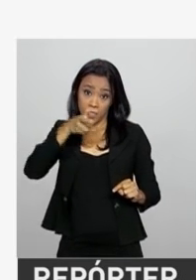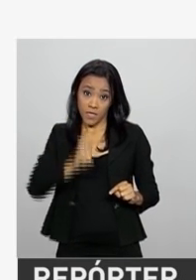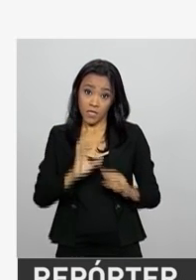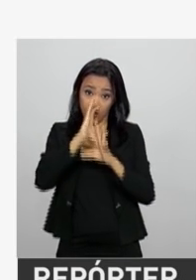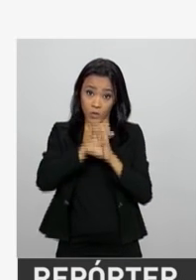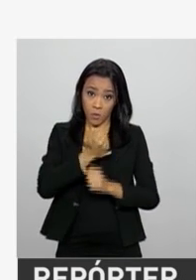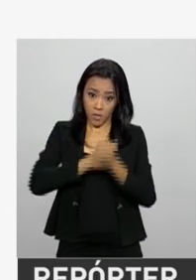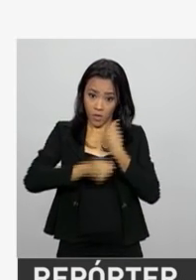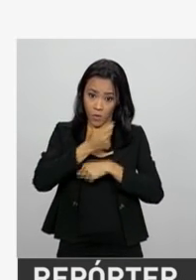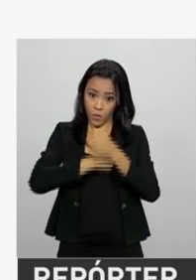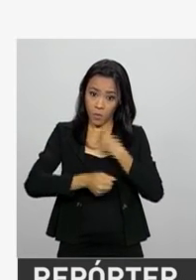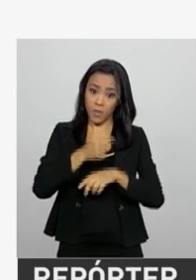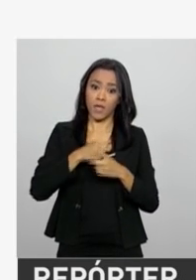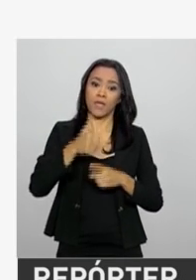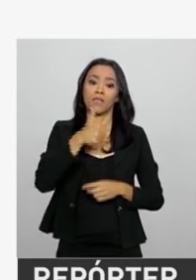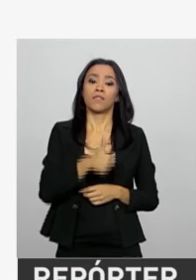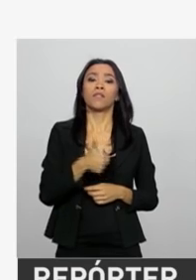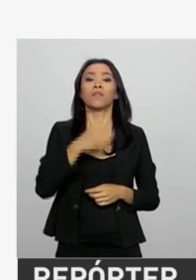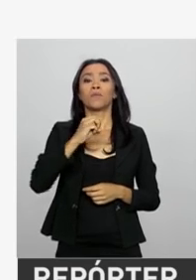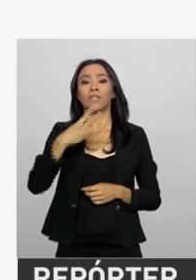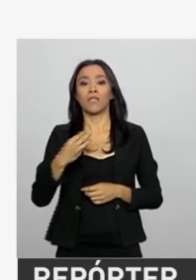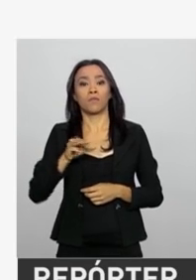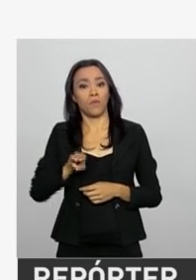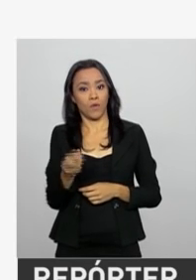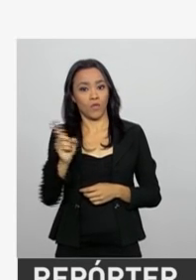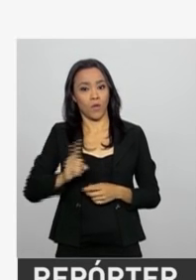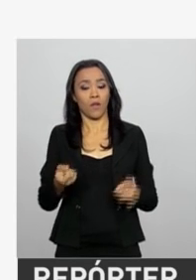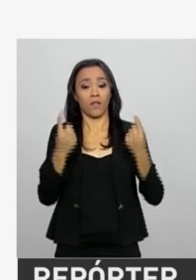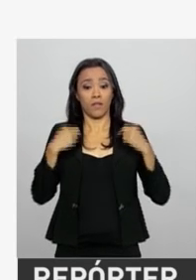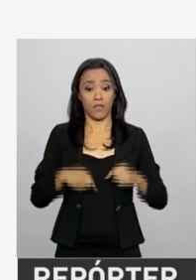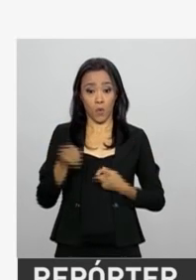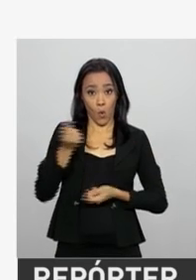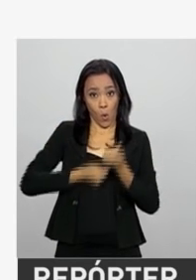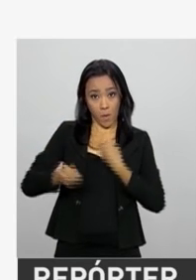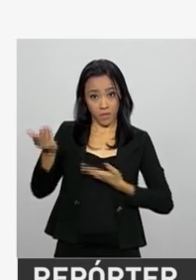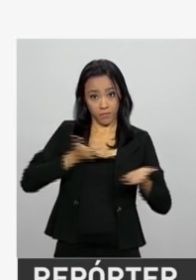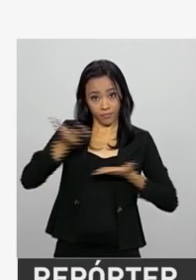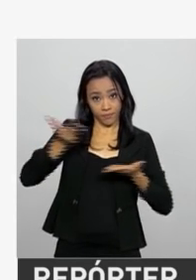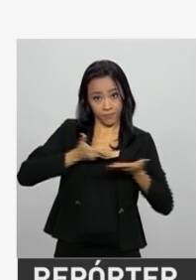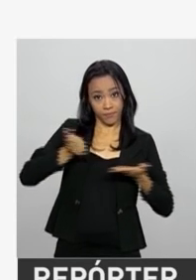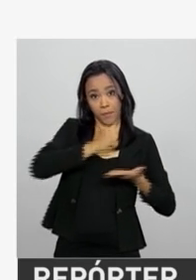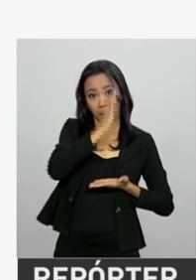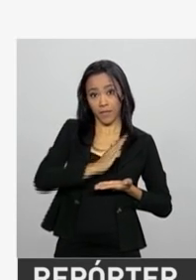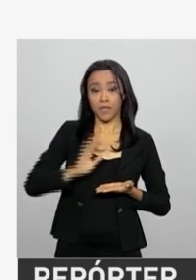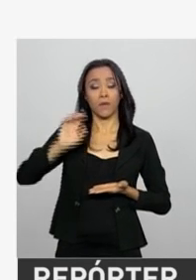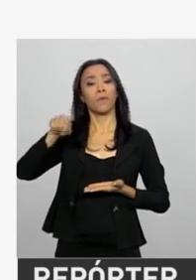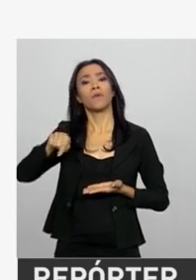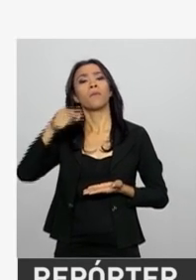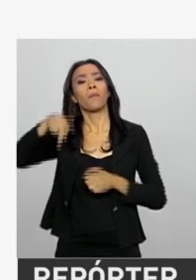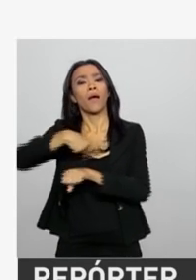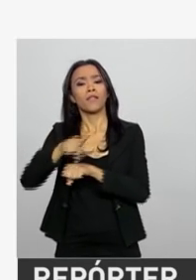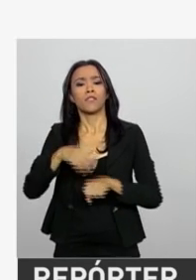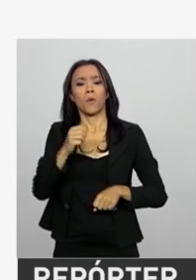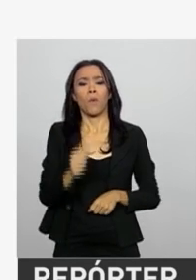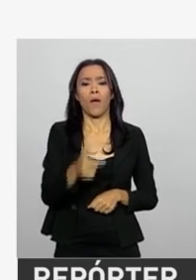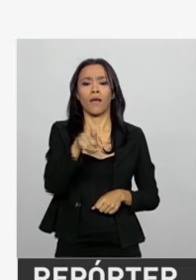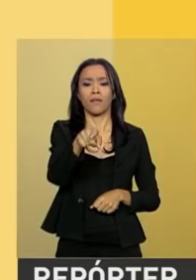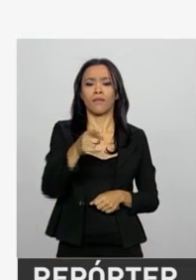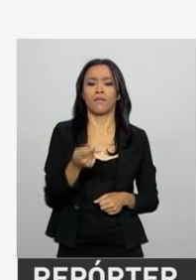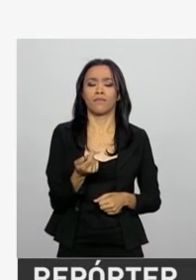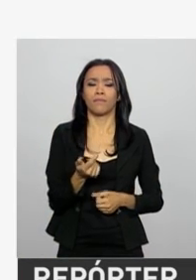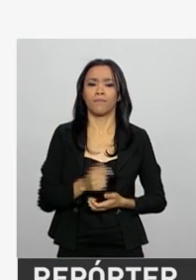Bilhões de Dólares o comércio entre Brasil e Angola movimentou no ano passado quase 680 Milhões de